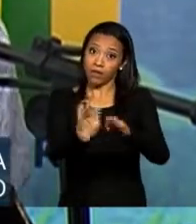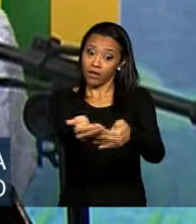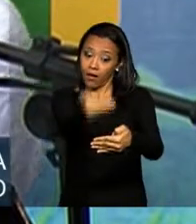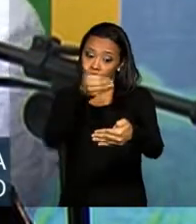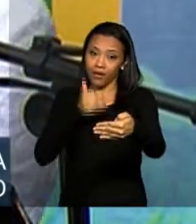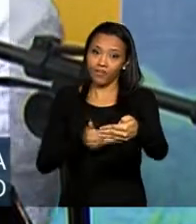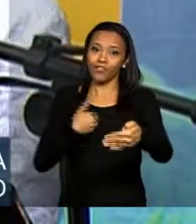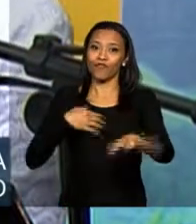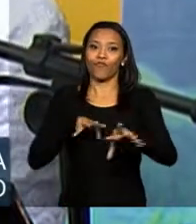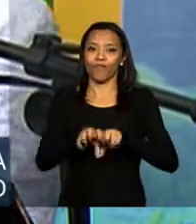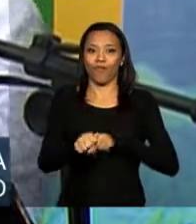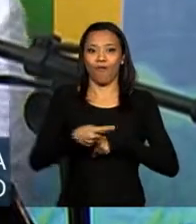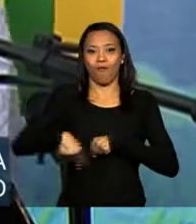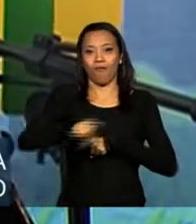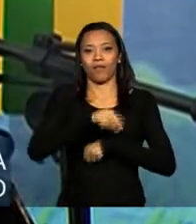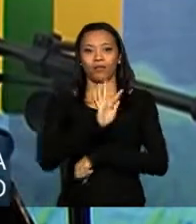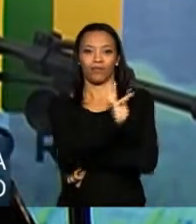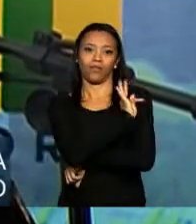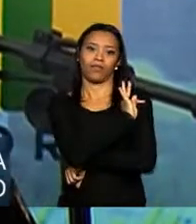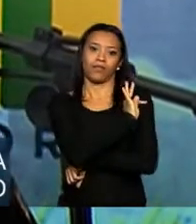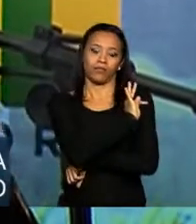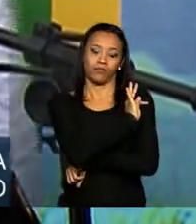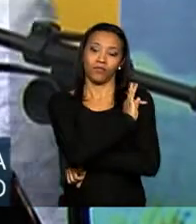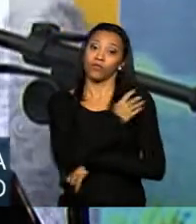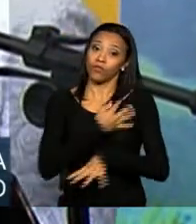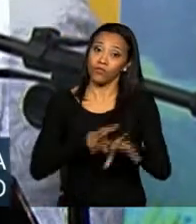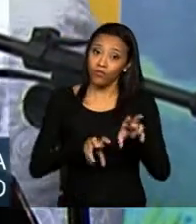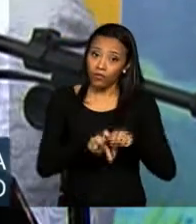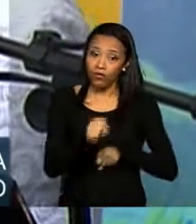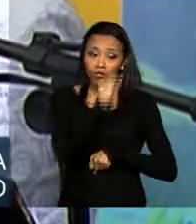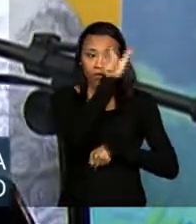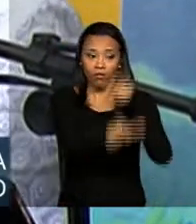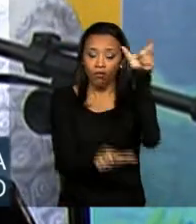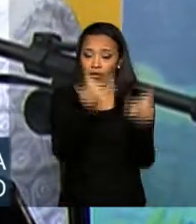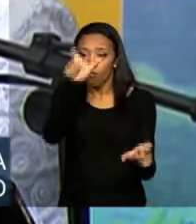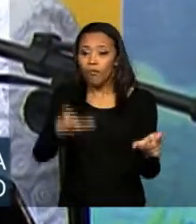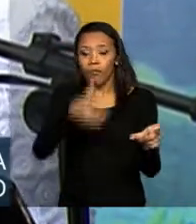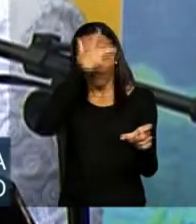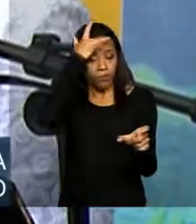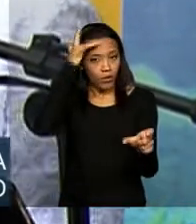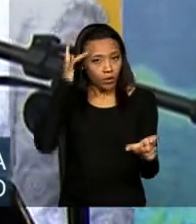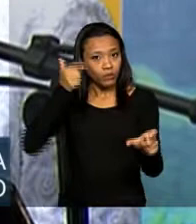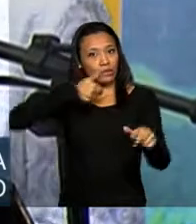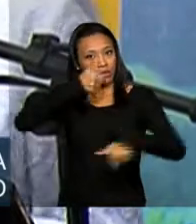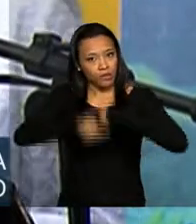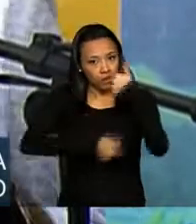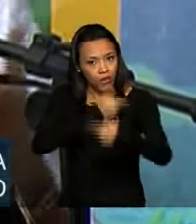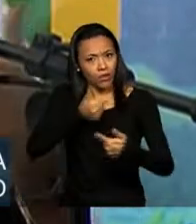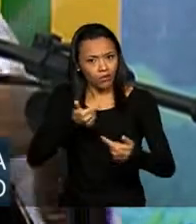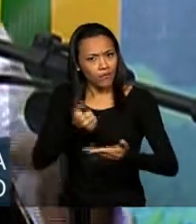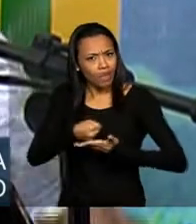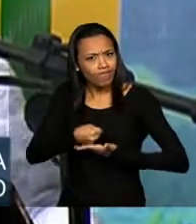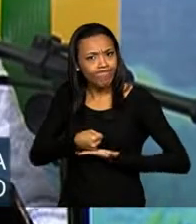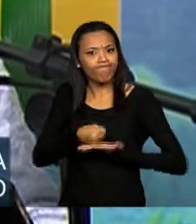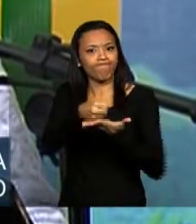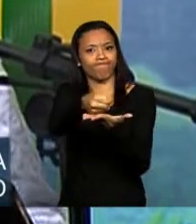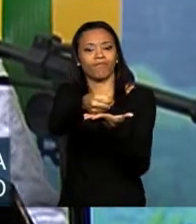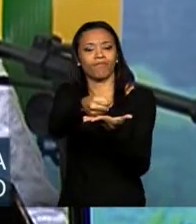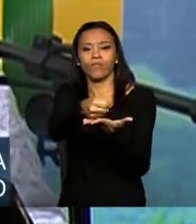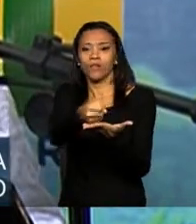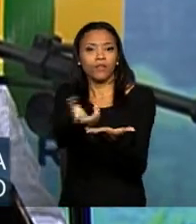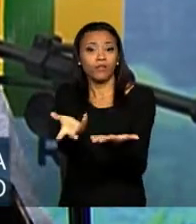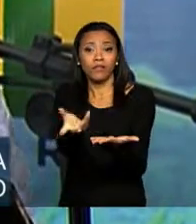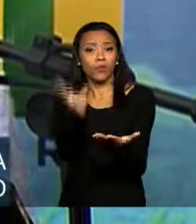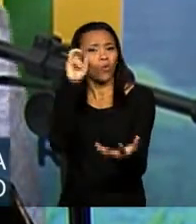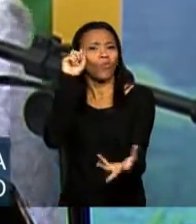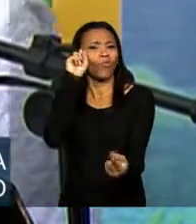técnicos eu tenho de formar trabalhadores eu tenho de dar sustentação porque o que que nós